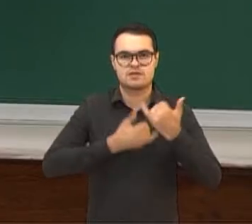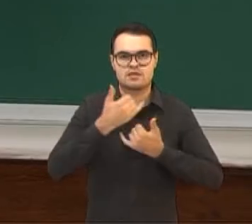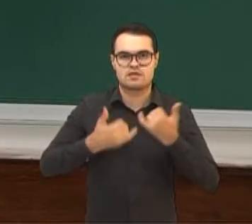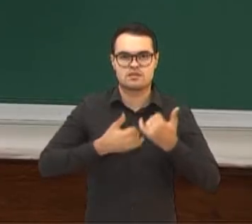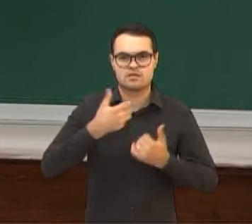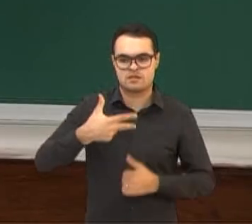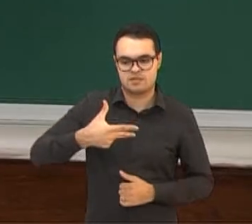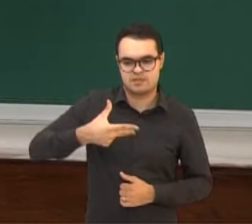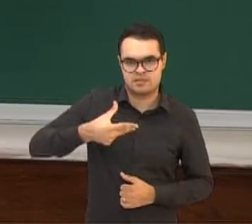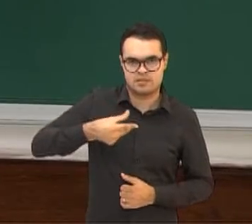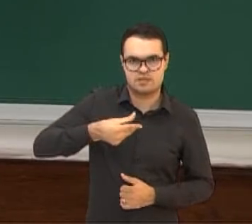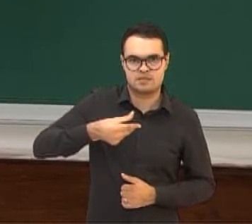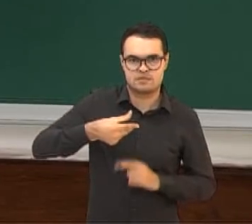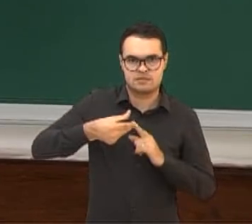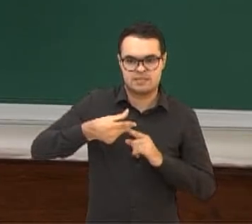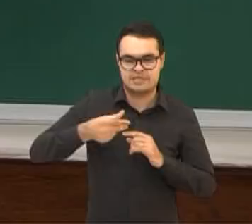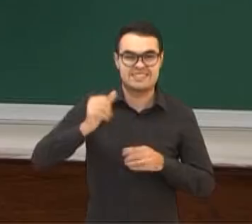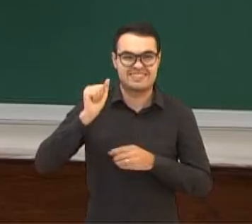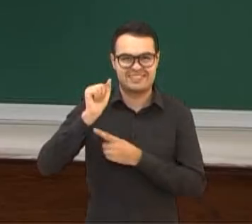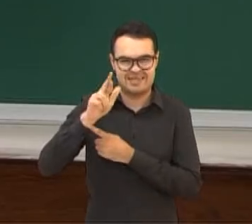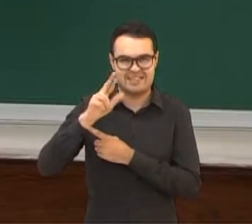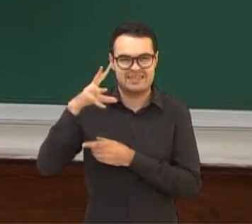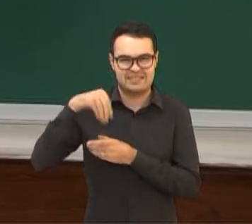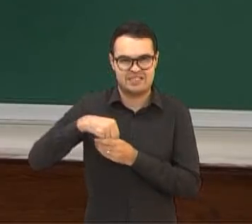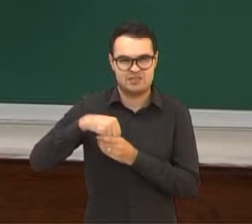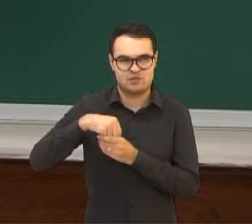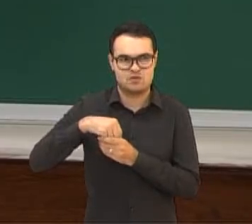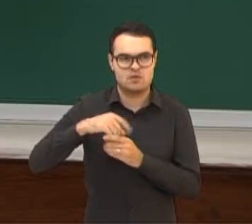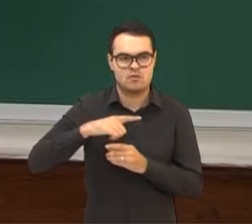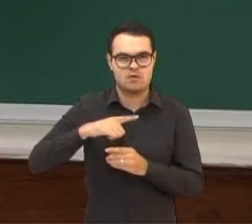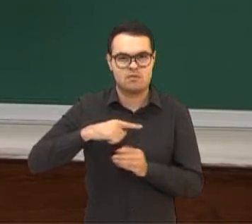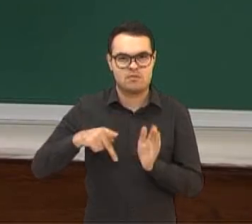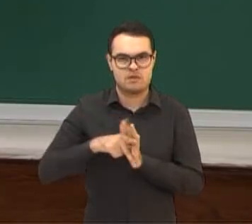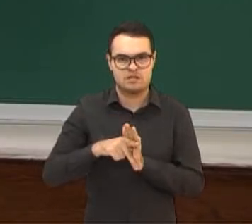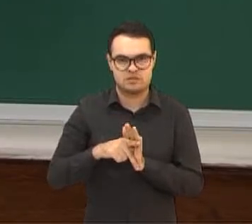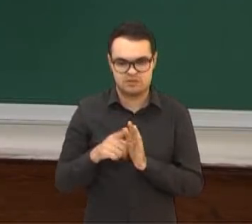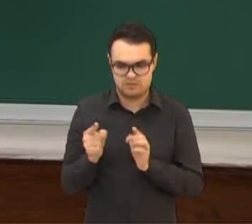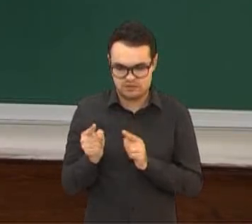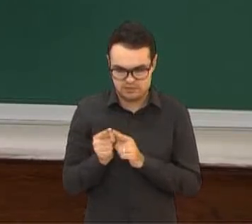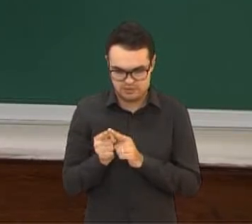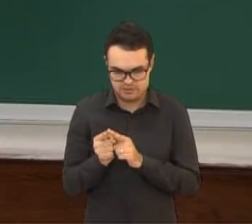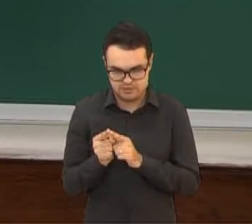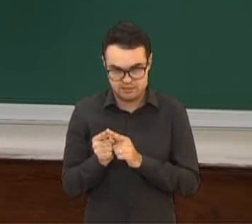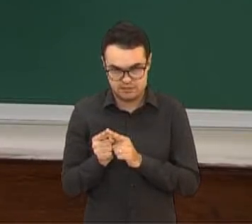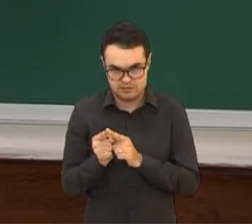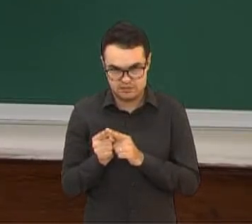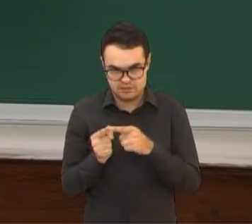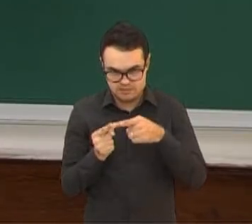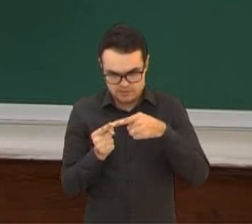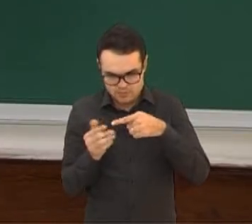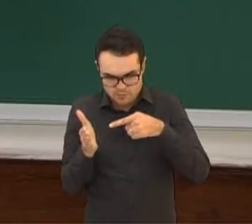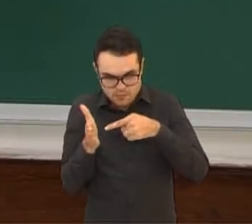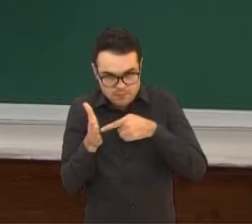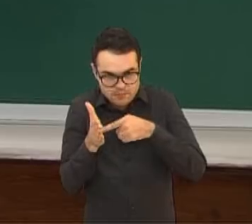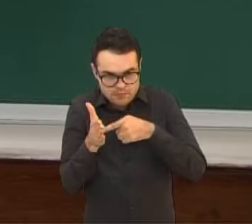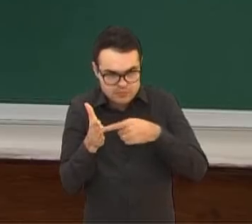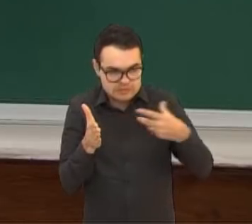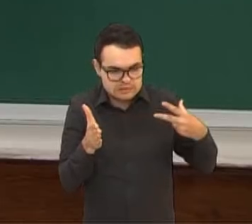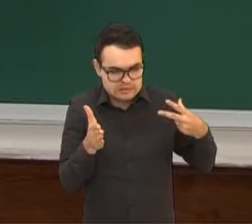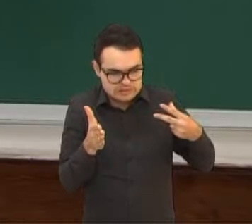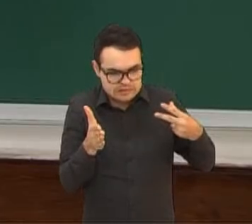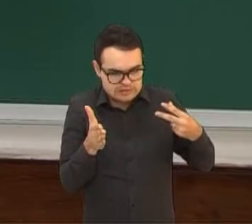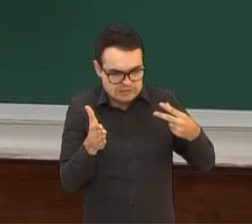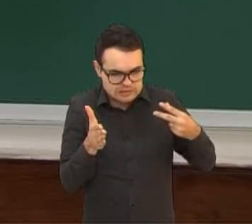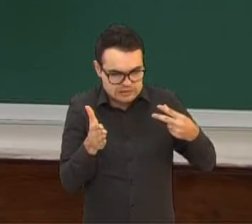a seringa cheia de ar, e aí a gente tampa a pontinha da seringa, aperta o êmbolo e comprime o ar que está lá dentro, a gente